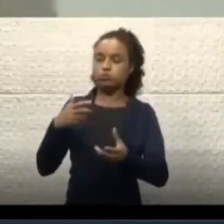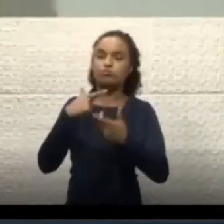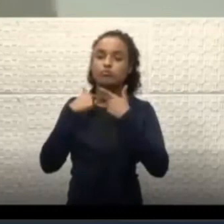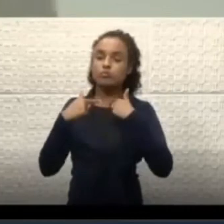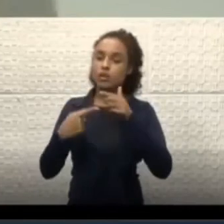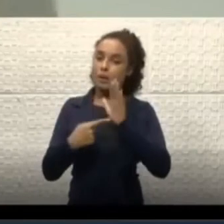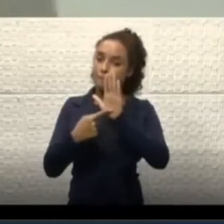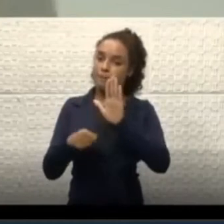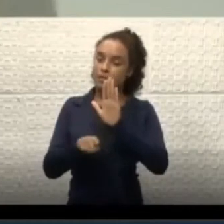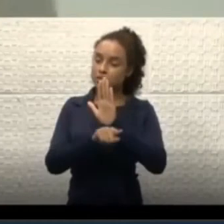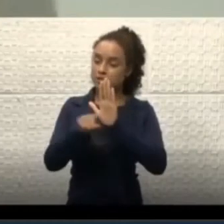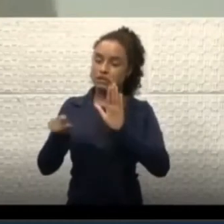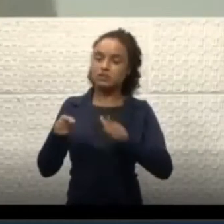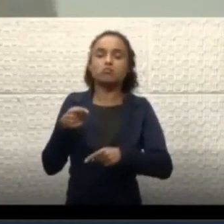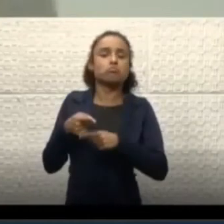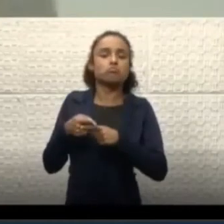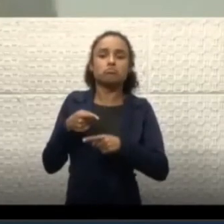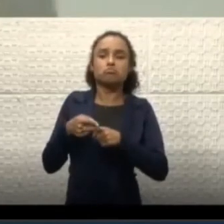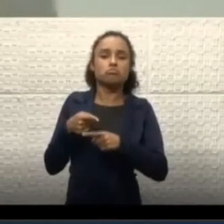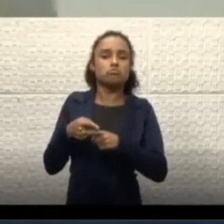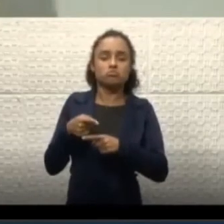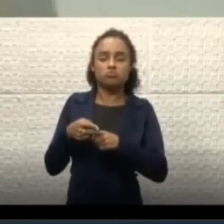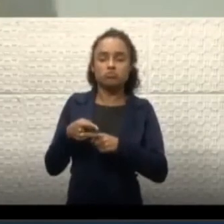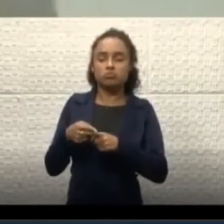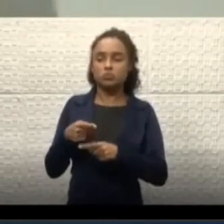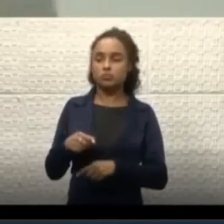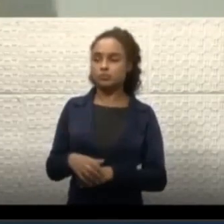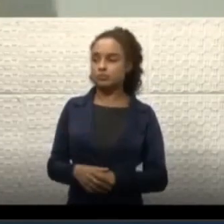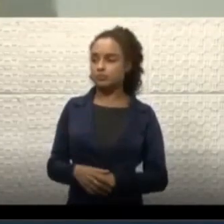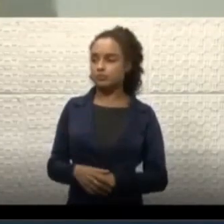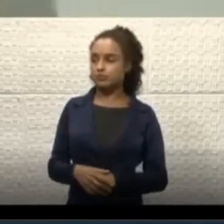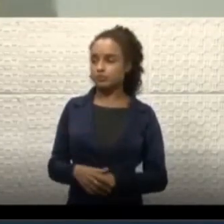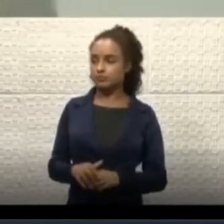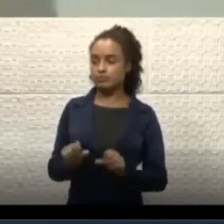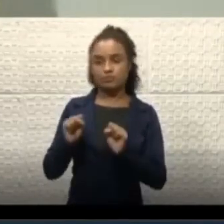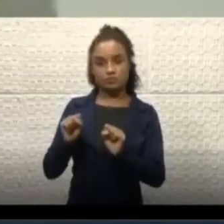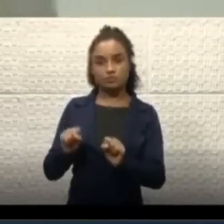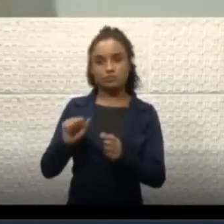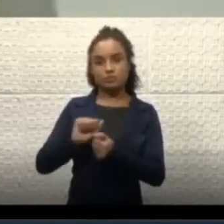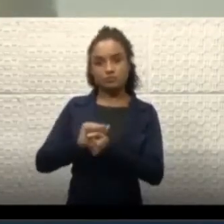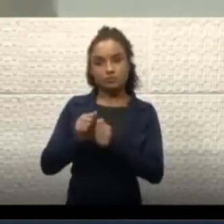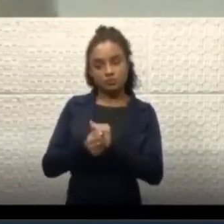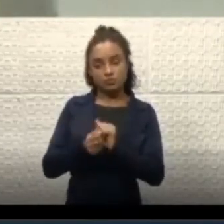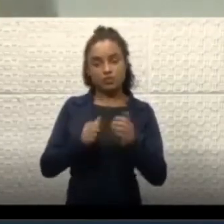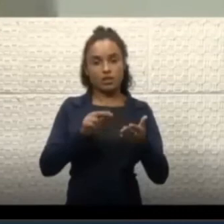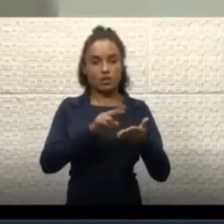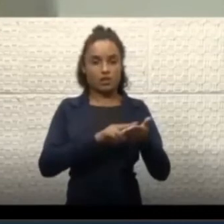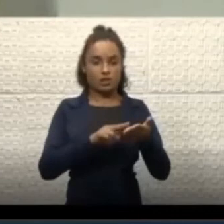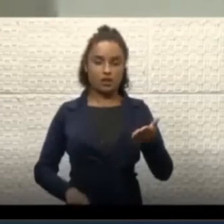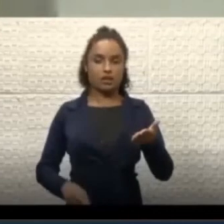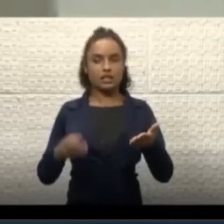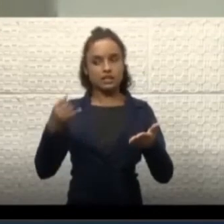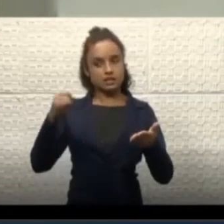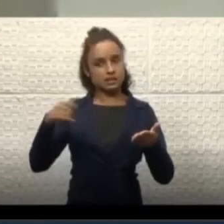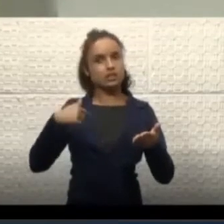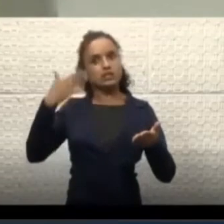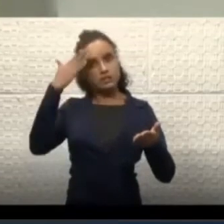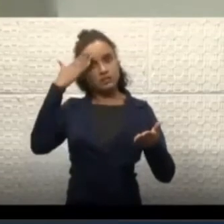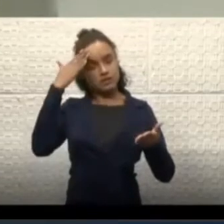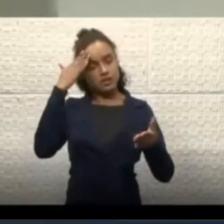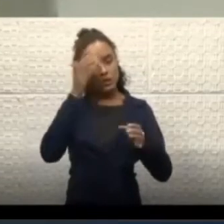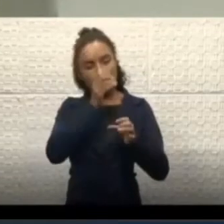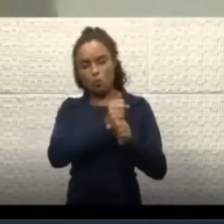isso para vocês pela seguinte questão. Nós podemos adaptar um roteiro, se a gente souber fazer os cálculos da